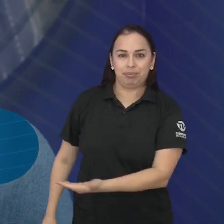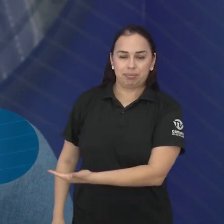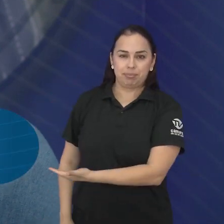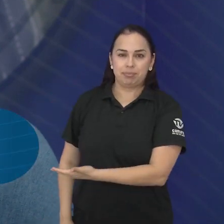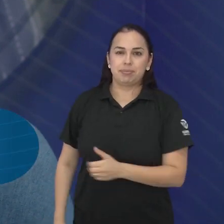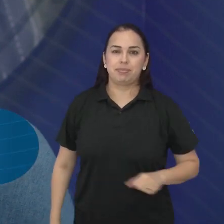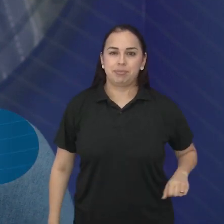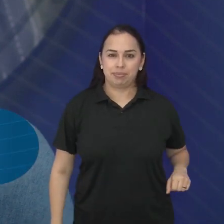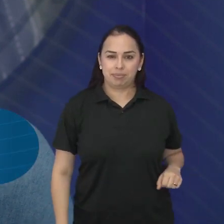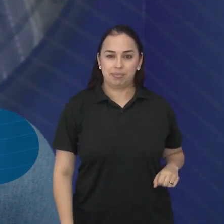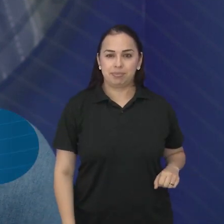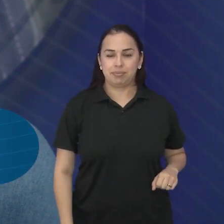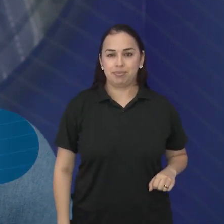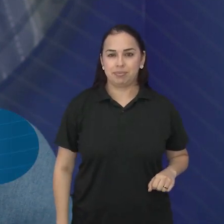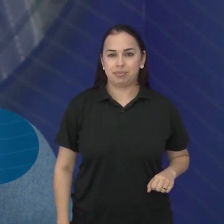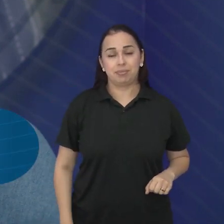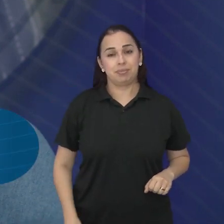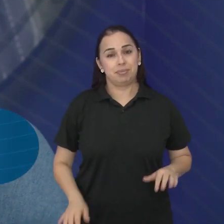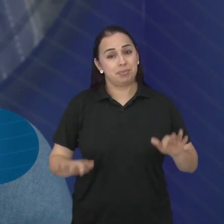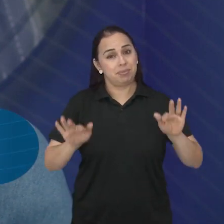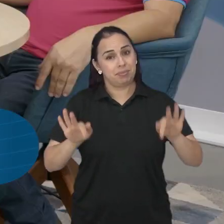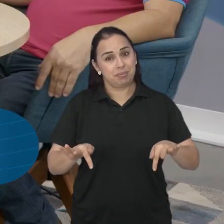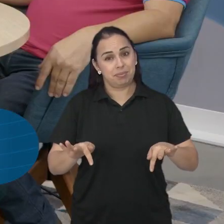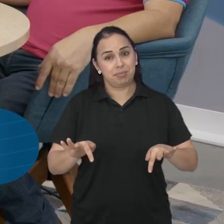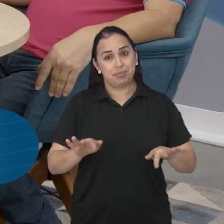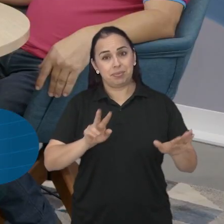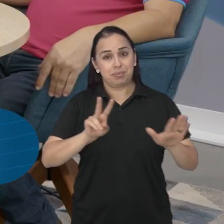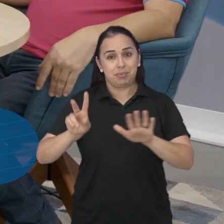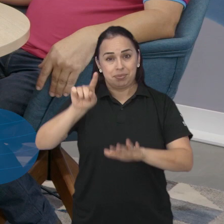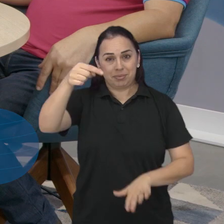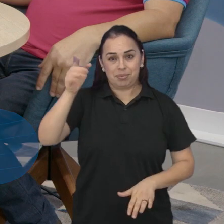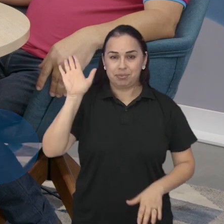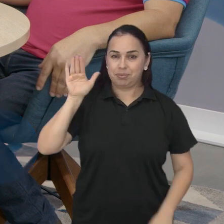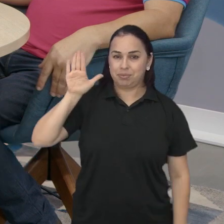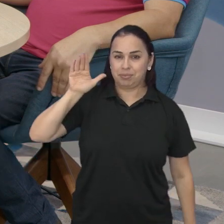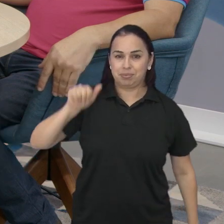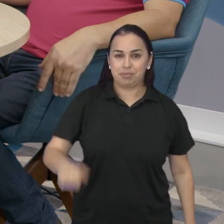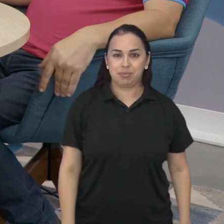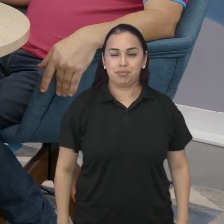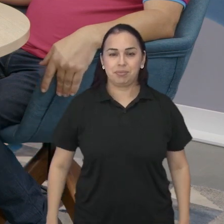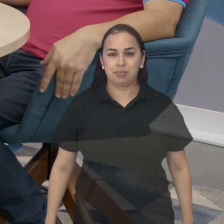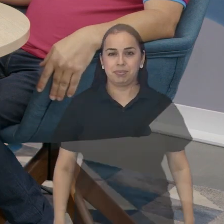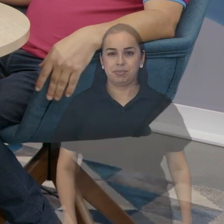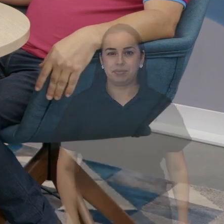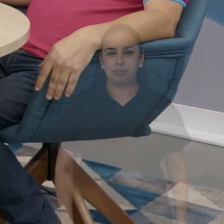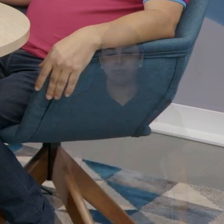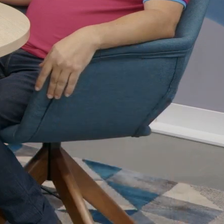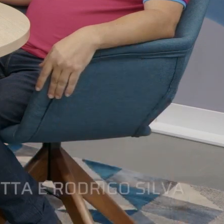@Diálogos da Cidade na TV. A gente fica por aqui. Até o próximo programa. Tchau, tchau!